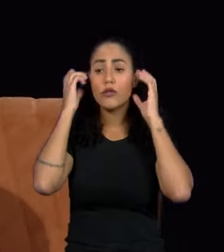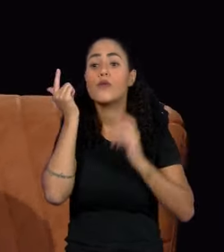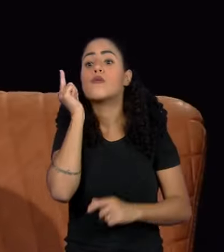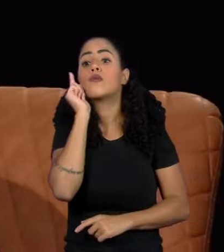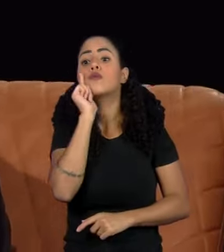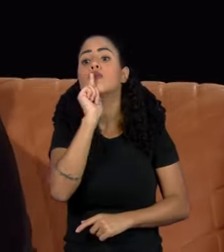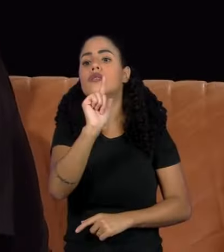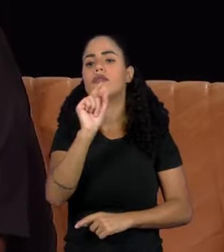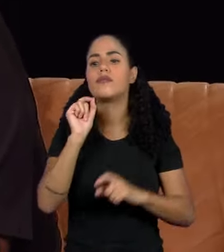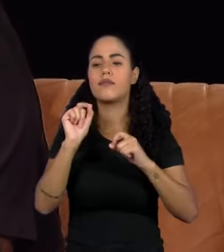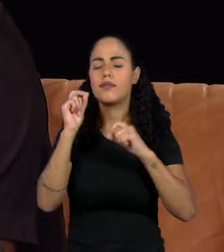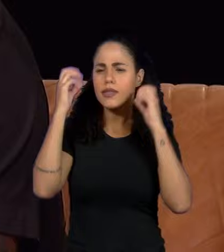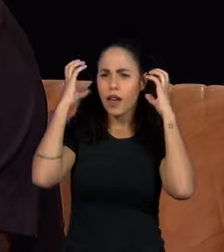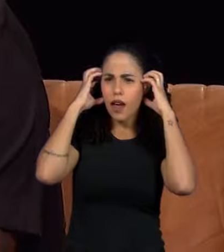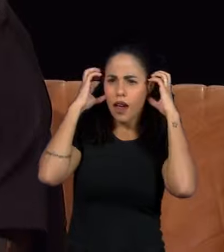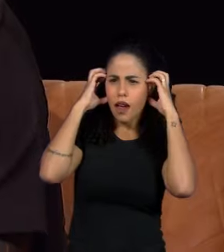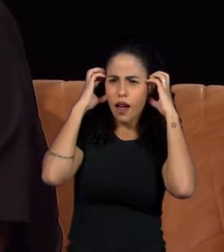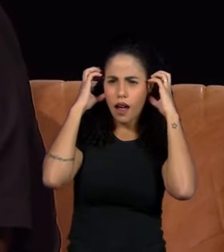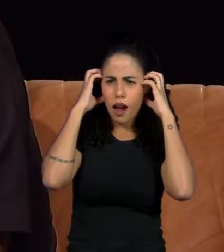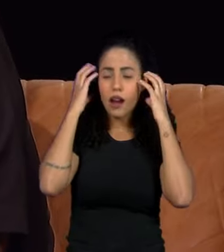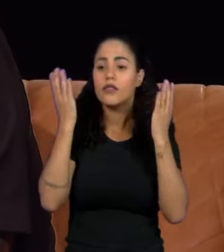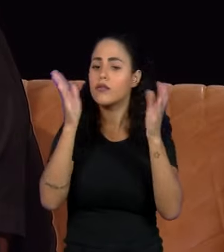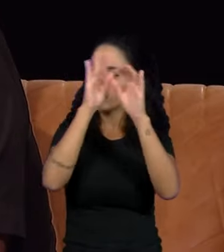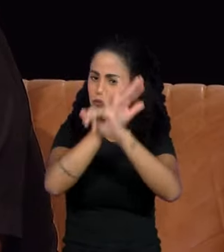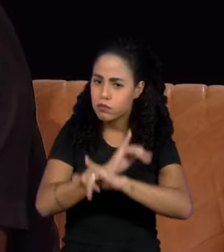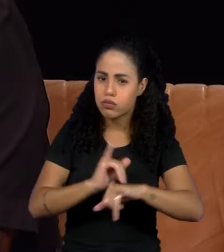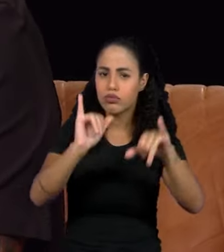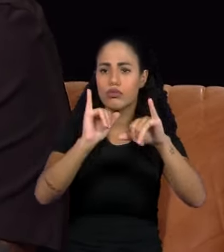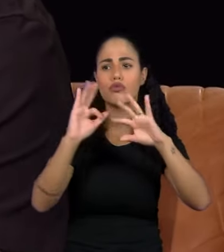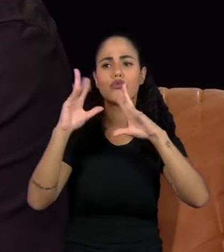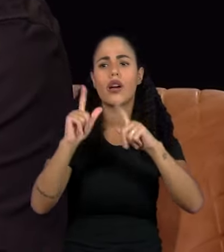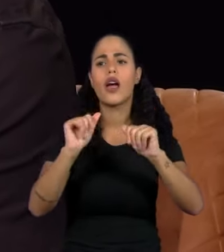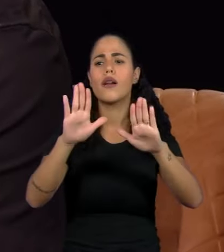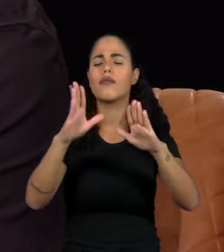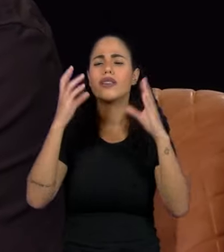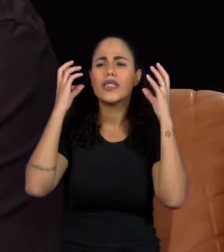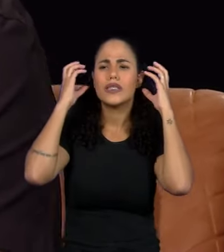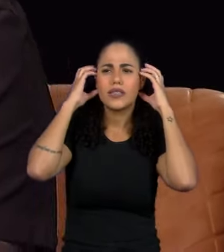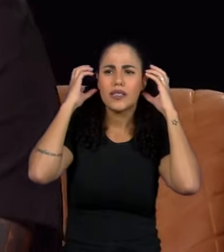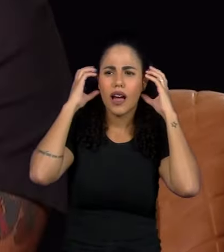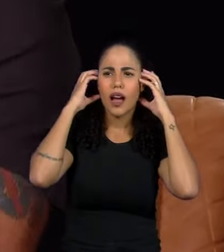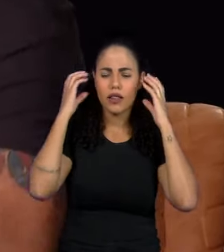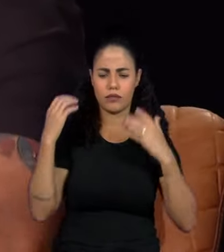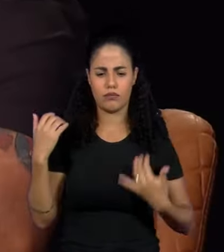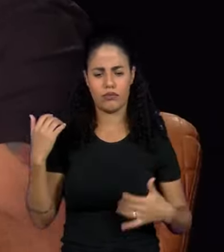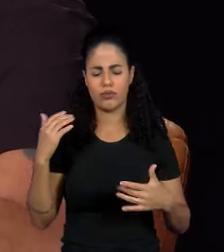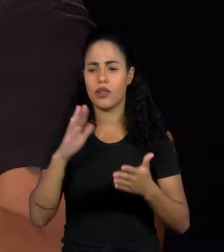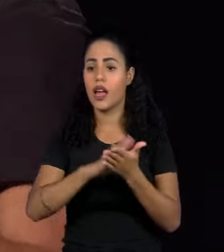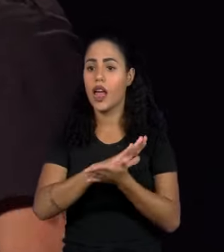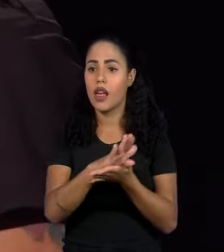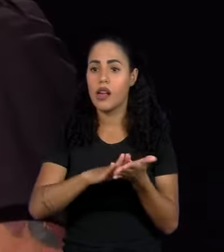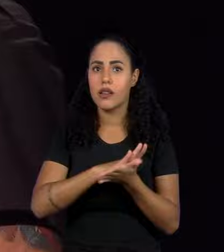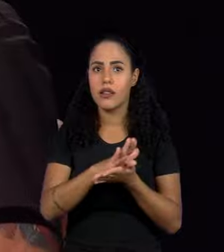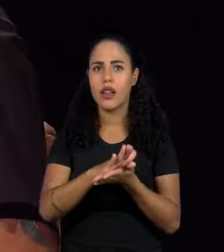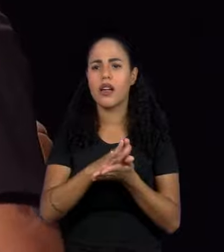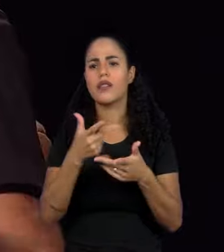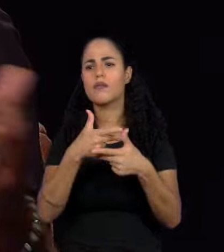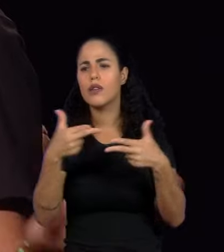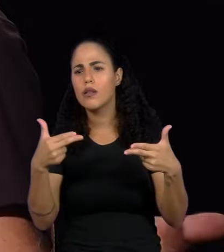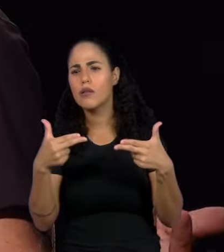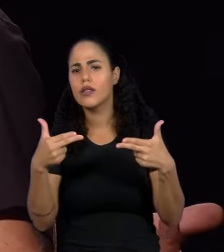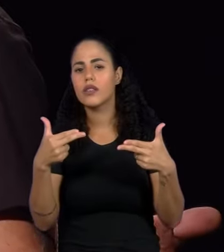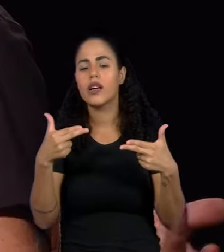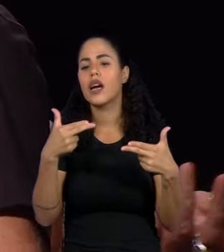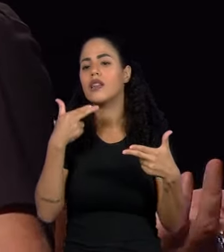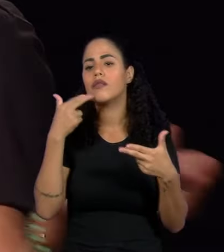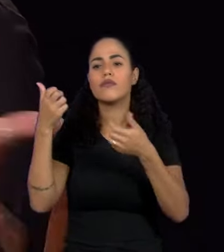rádio fizesse a promoção toda, né? Só que essa rádio, ao mesmo tempo, não tocava a gente, entendeu? Foi uma coisa lá. E não dá para nem